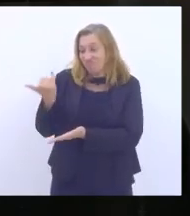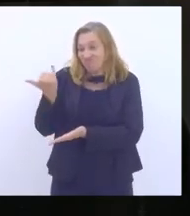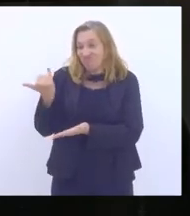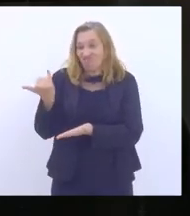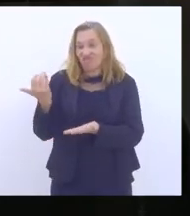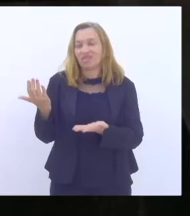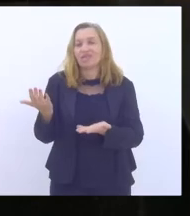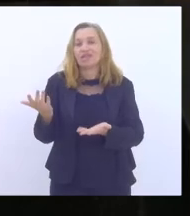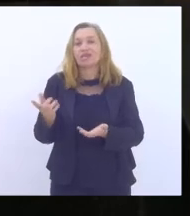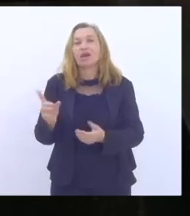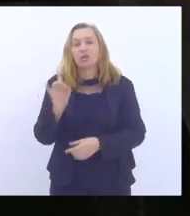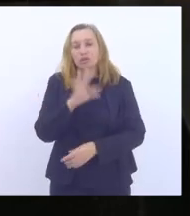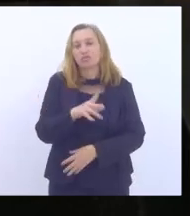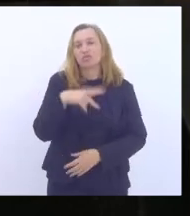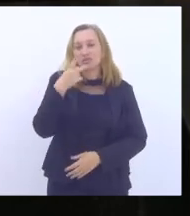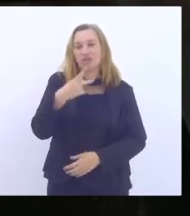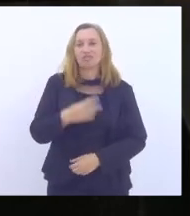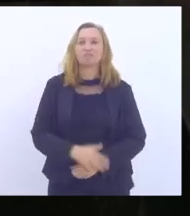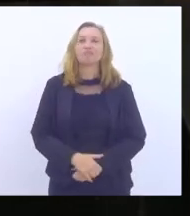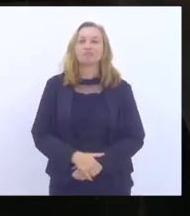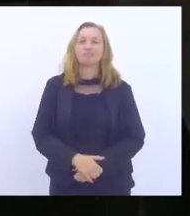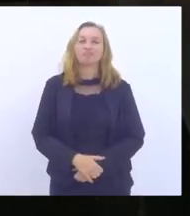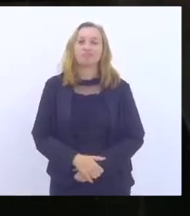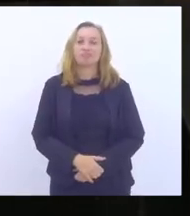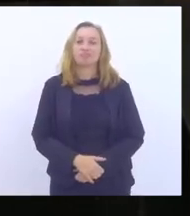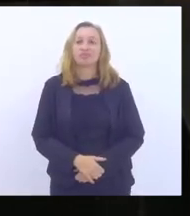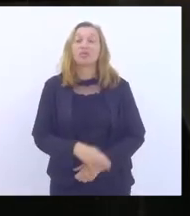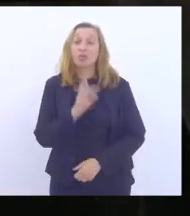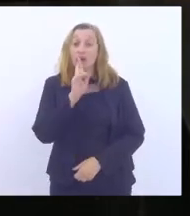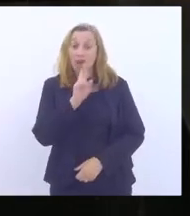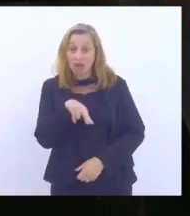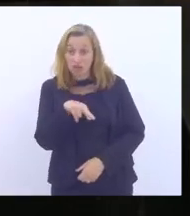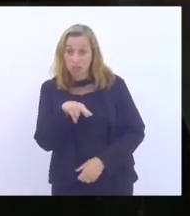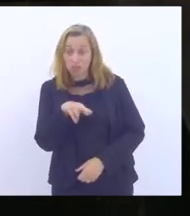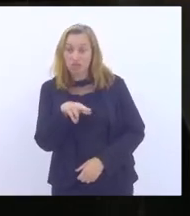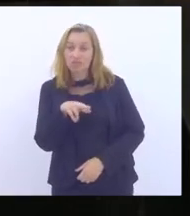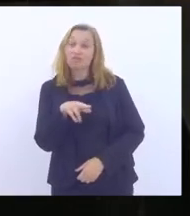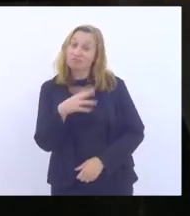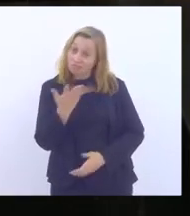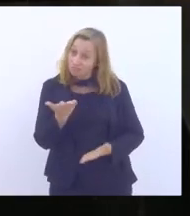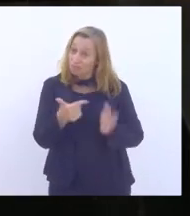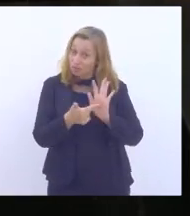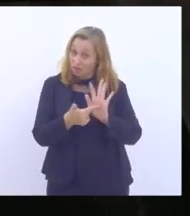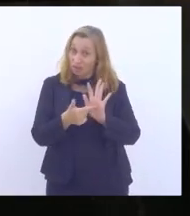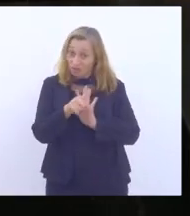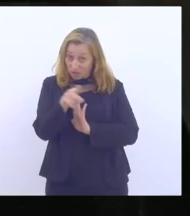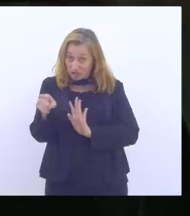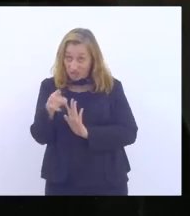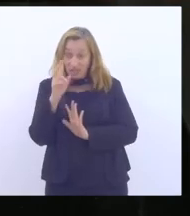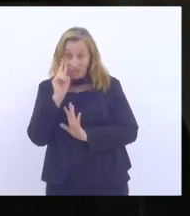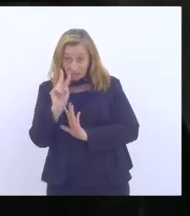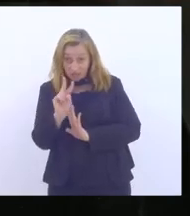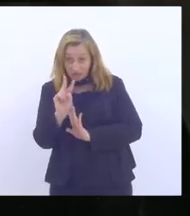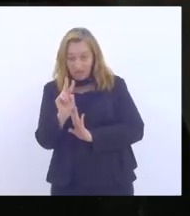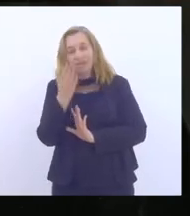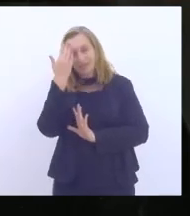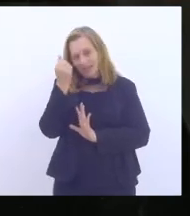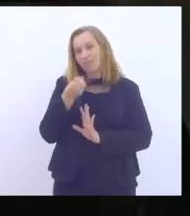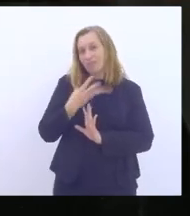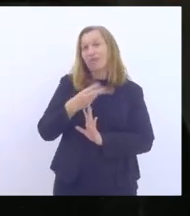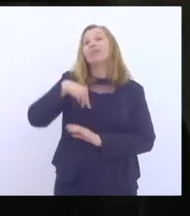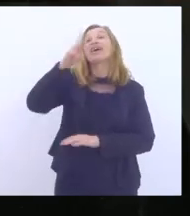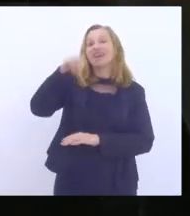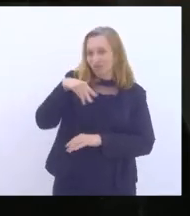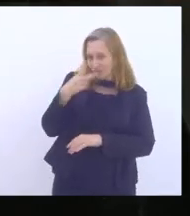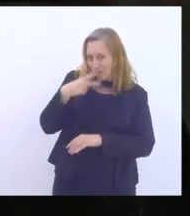mas é a última vez que eu falo é o recado foi dado E você que vai assistir você sabe muito bem